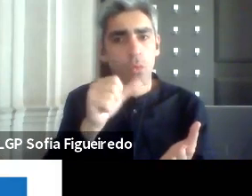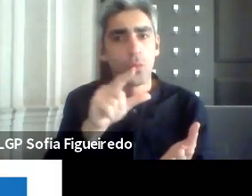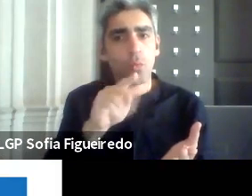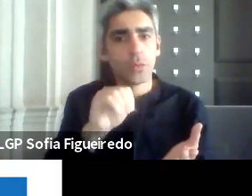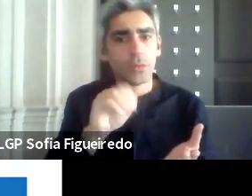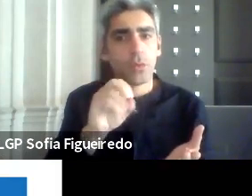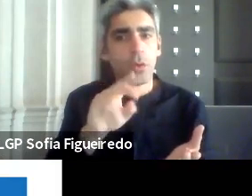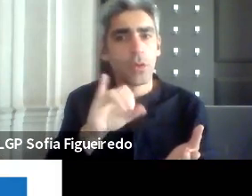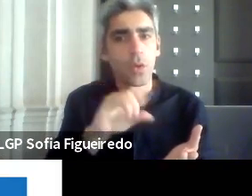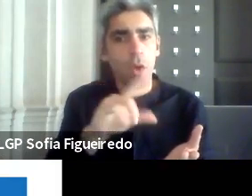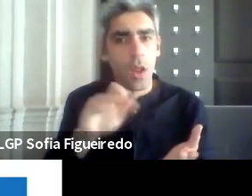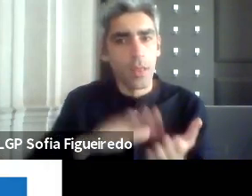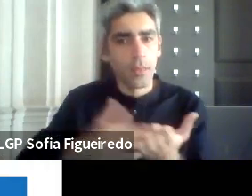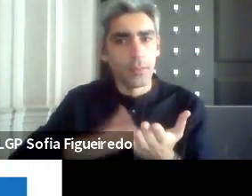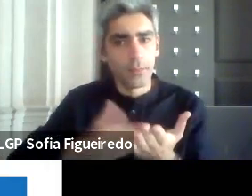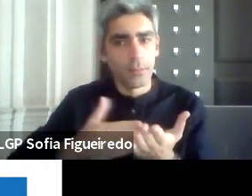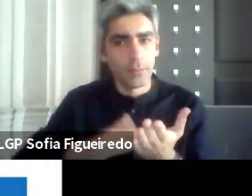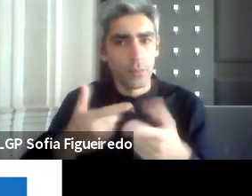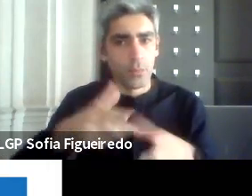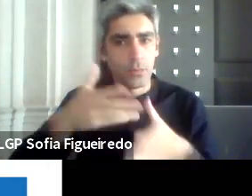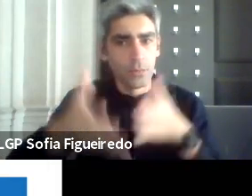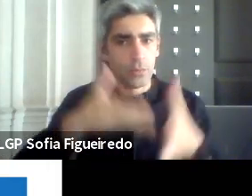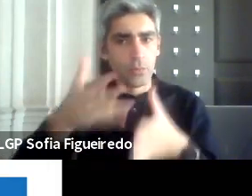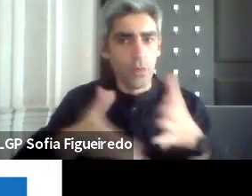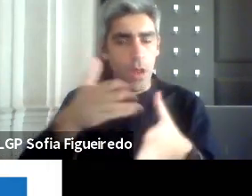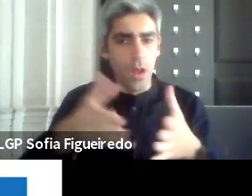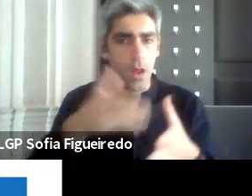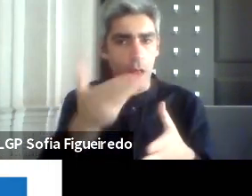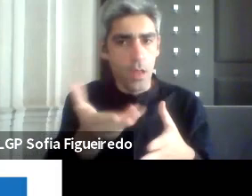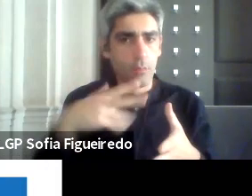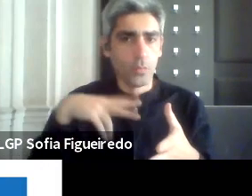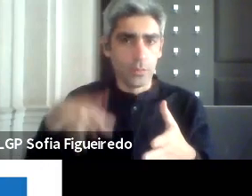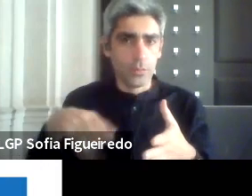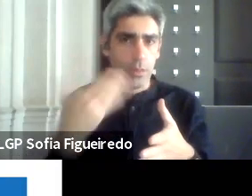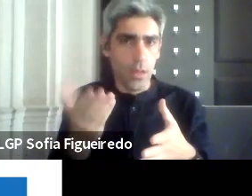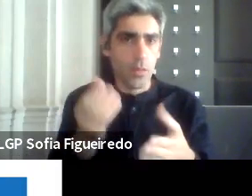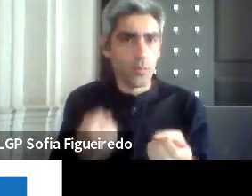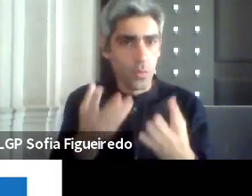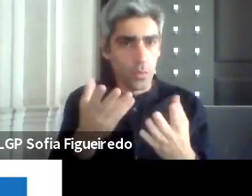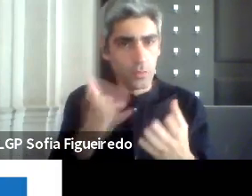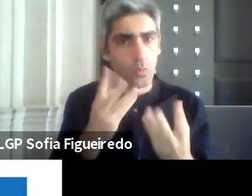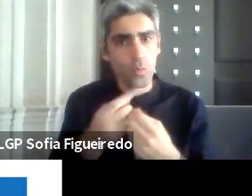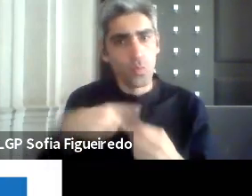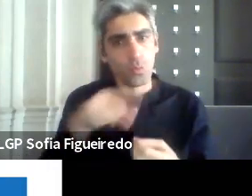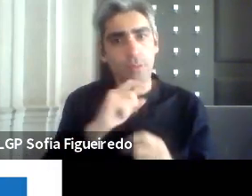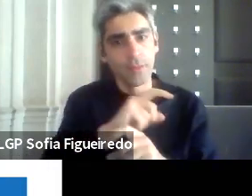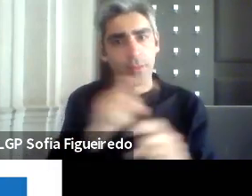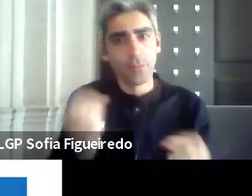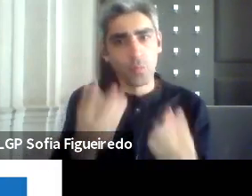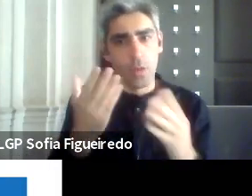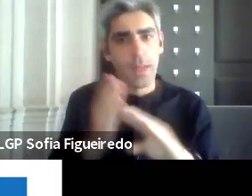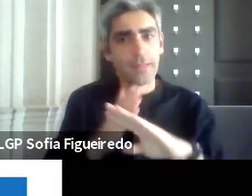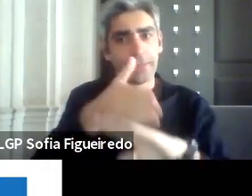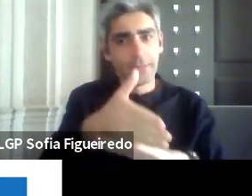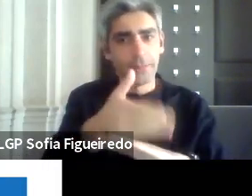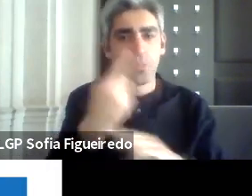fazer a interpretação para a língua gestual portuguesa. e que já está connosco. Já conseguiu entrar aqui na sala,